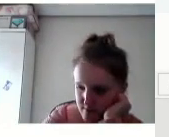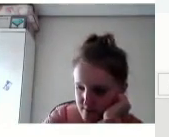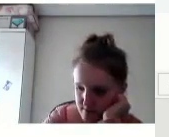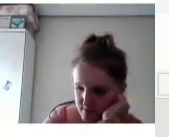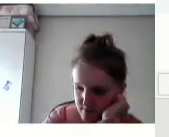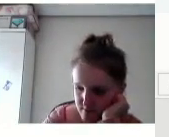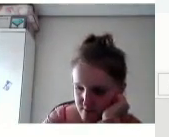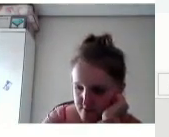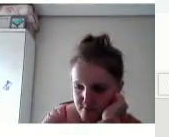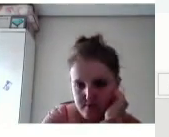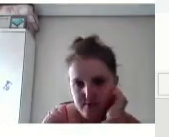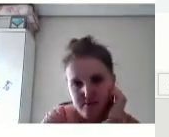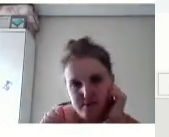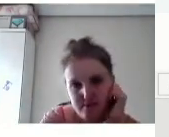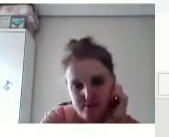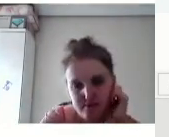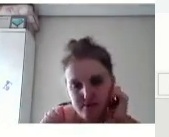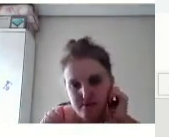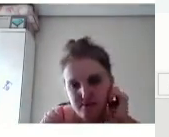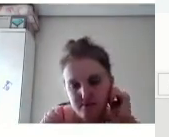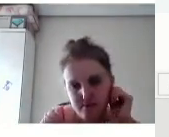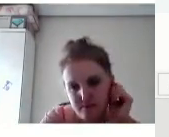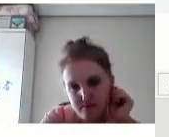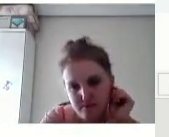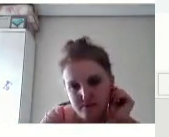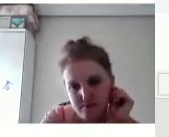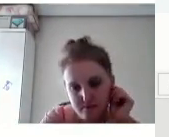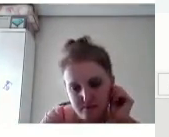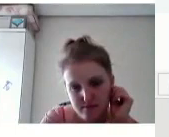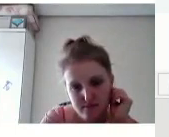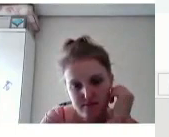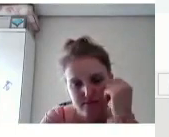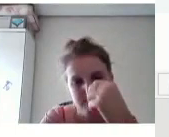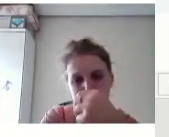Aqui o J seria as equações de Euler-Lagrange para cada